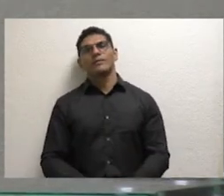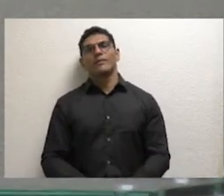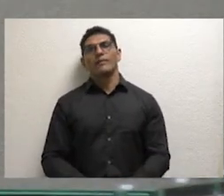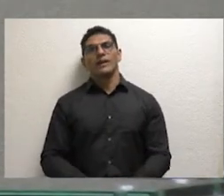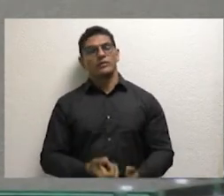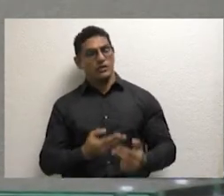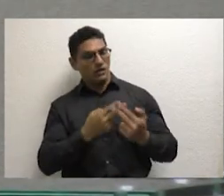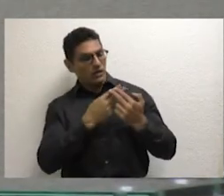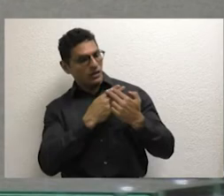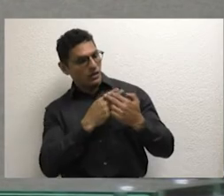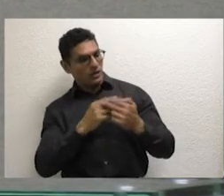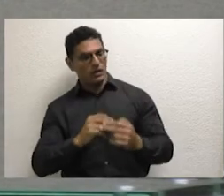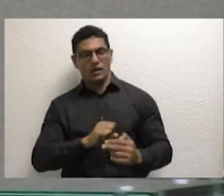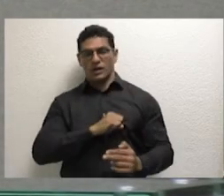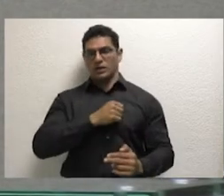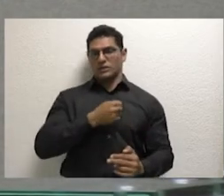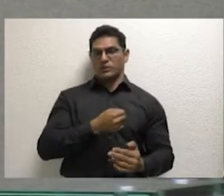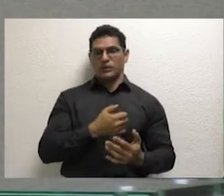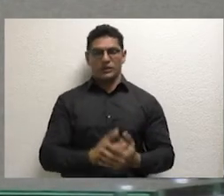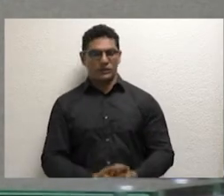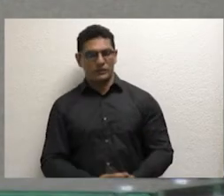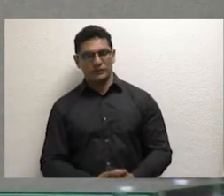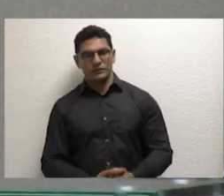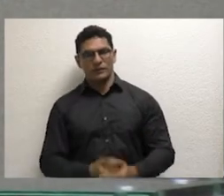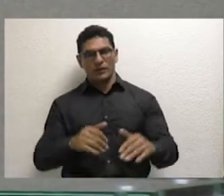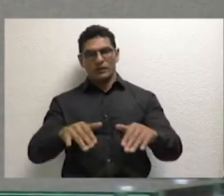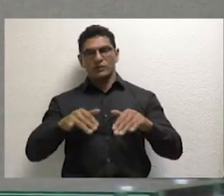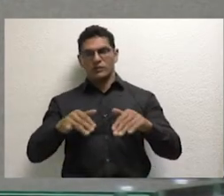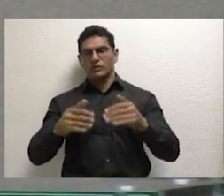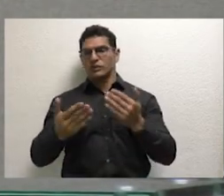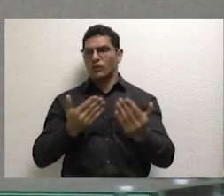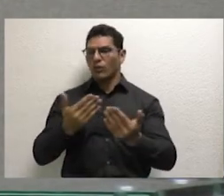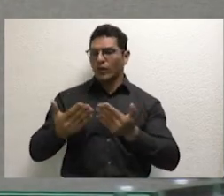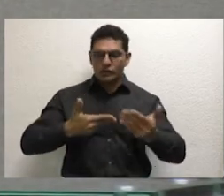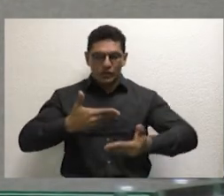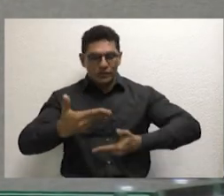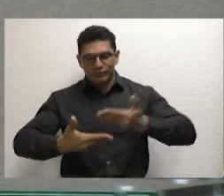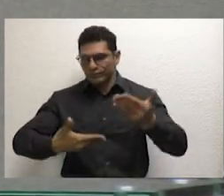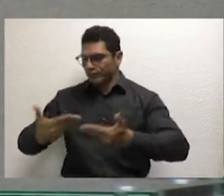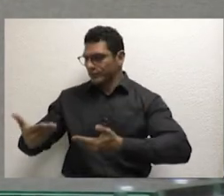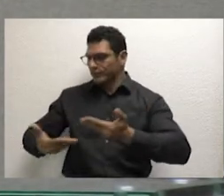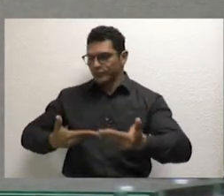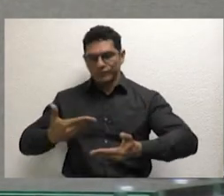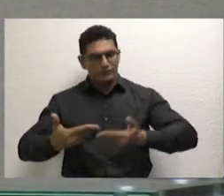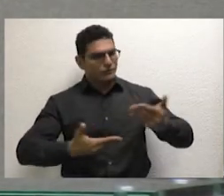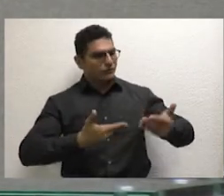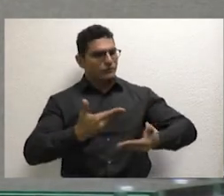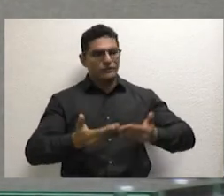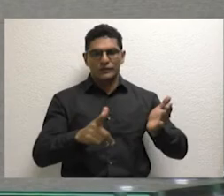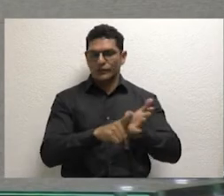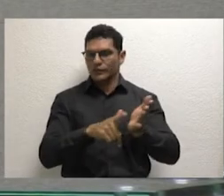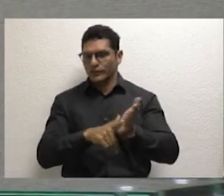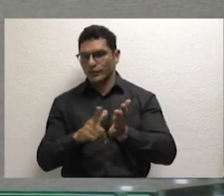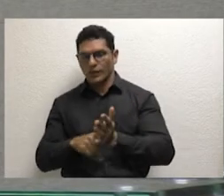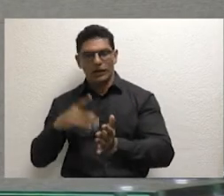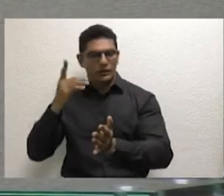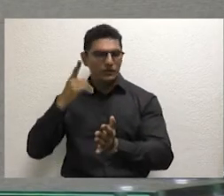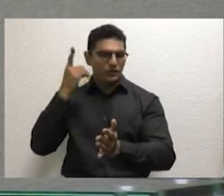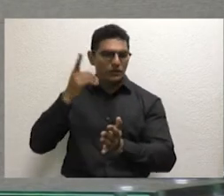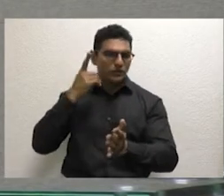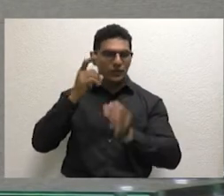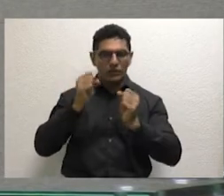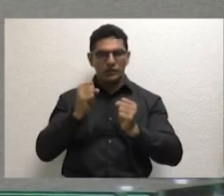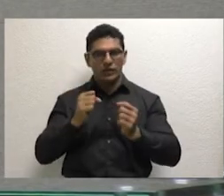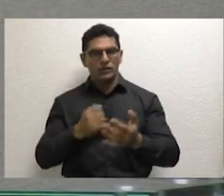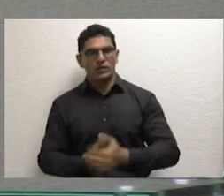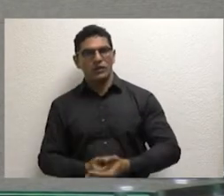respeito ao parlamento estadual de compartilhar essas informações porque cada deputado pode agora